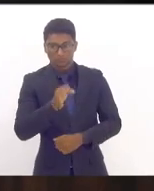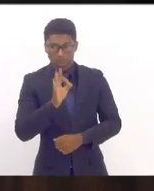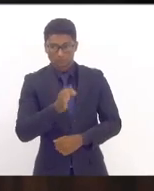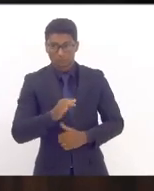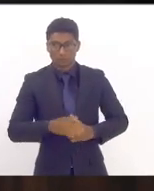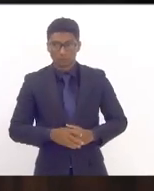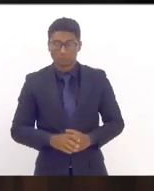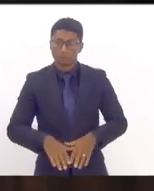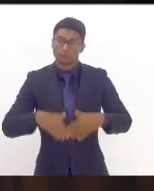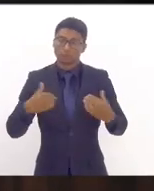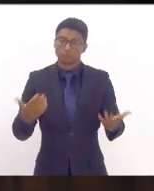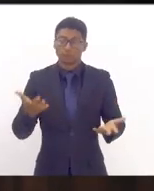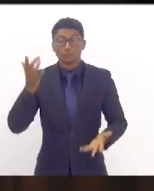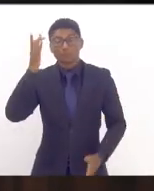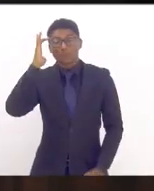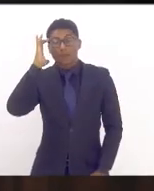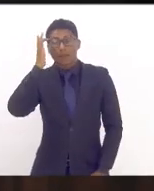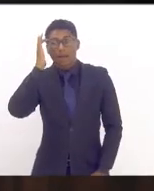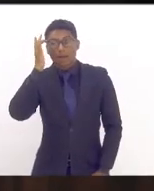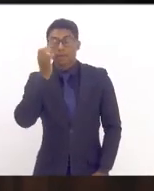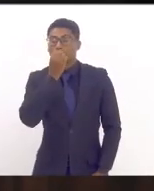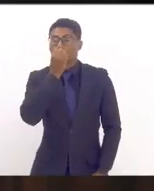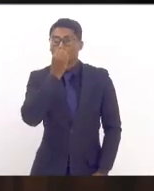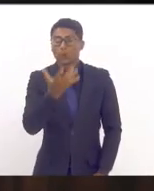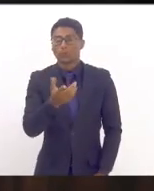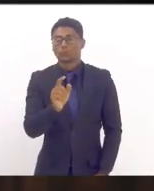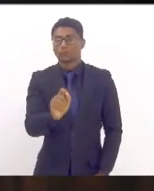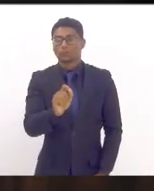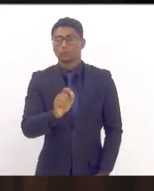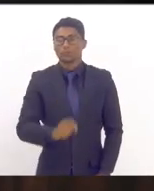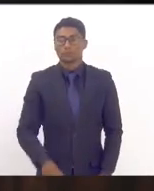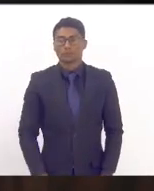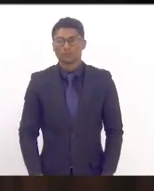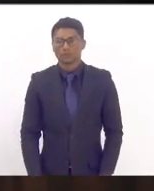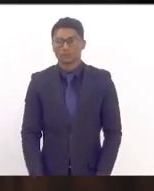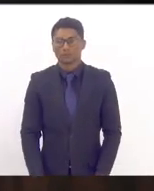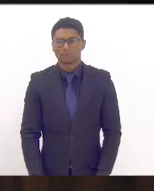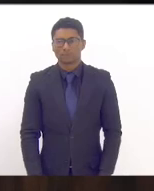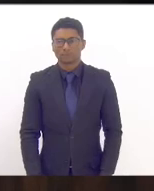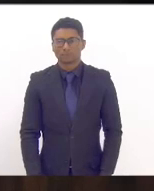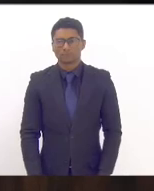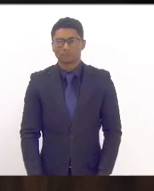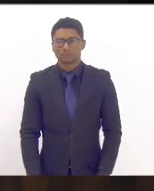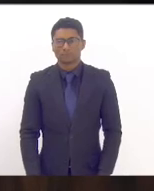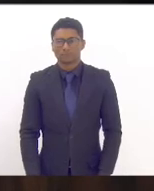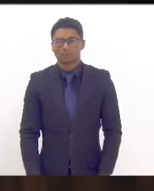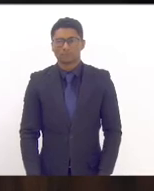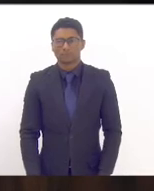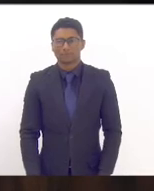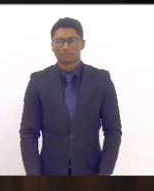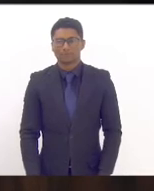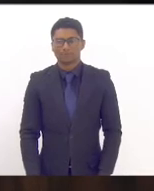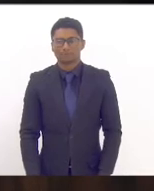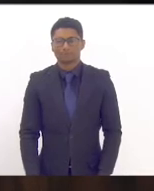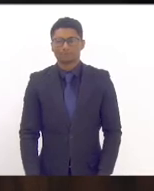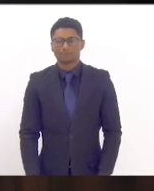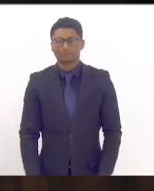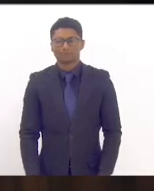acho bom de bom ao vitre ao vitre que